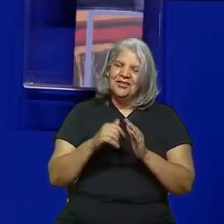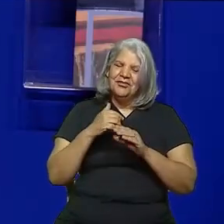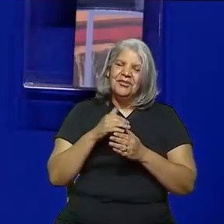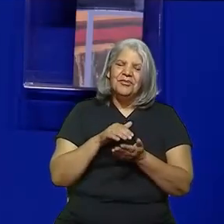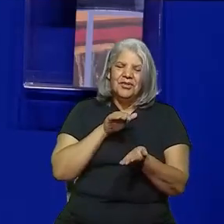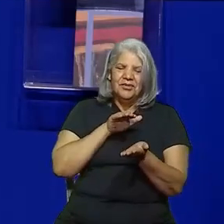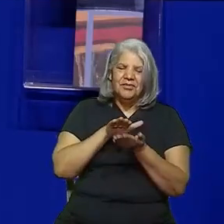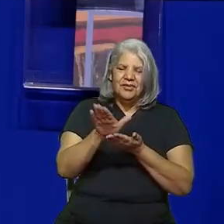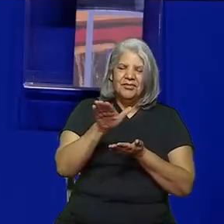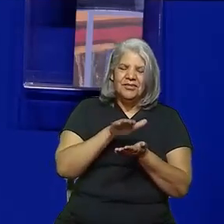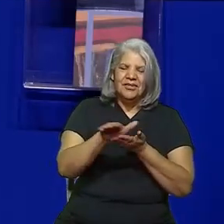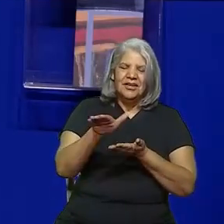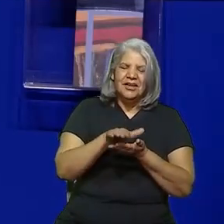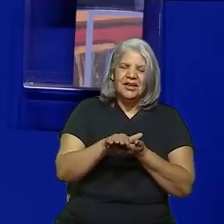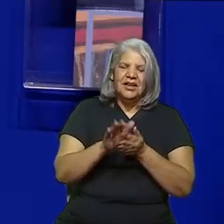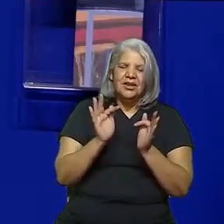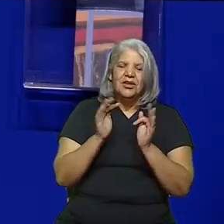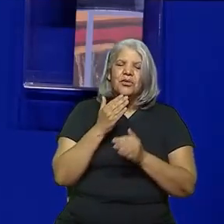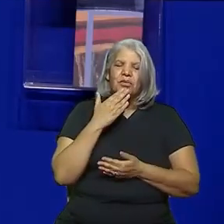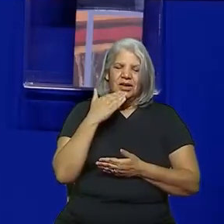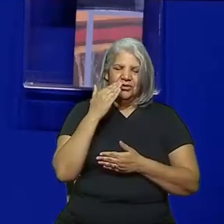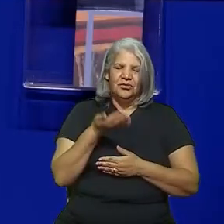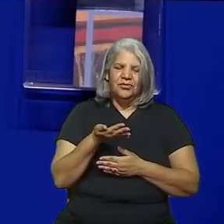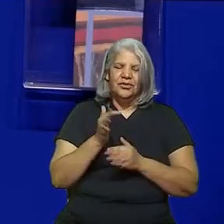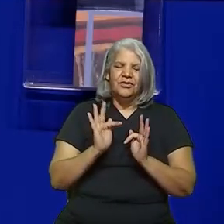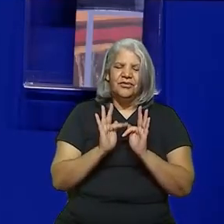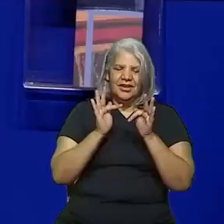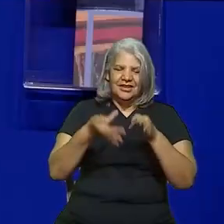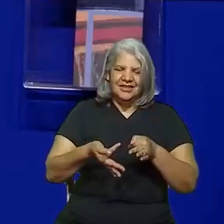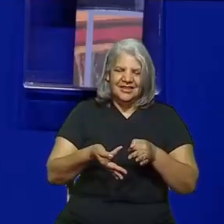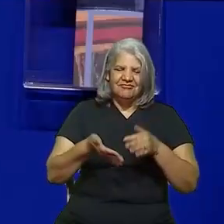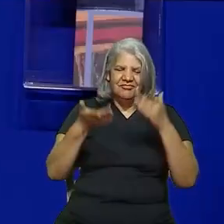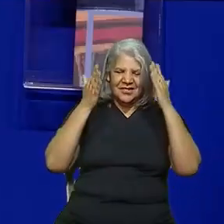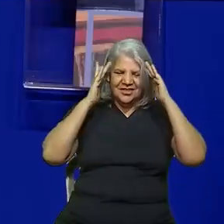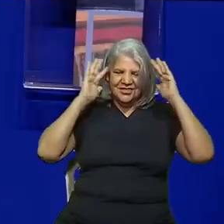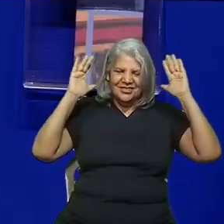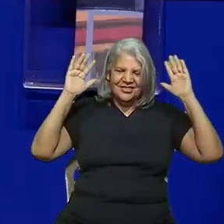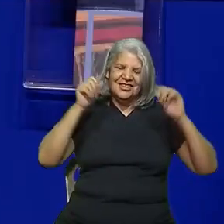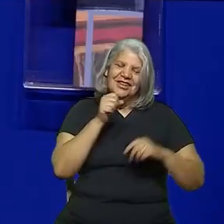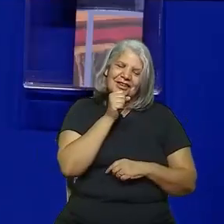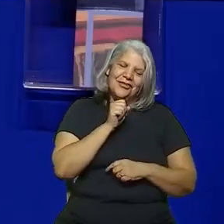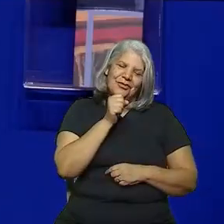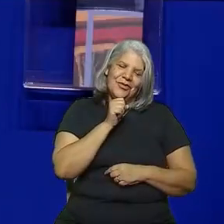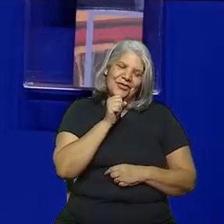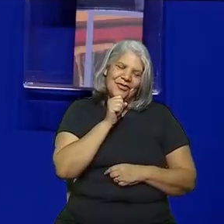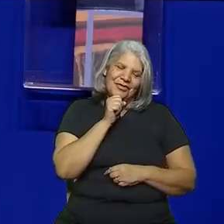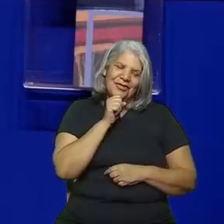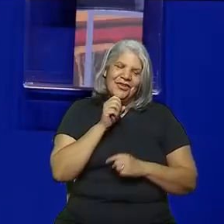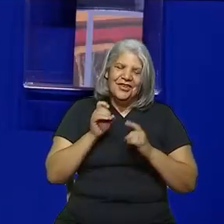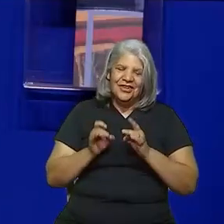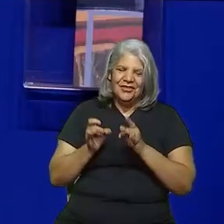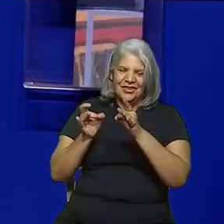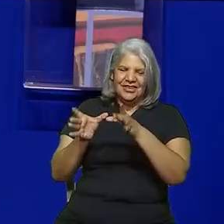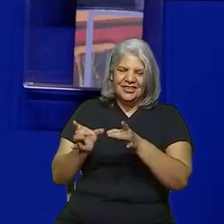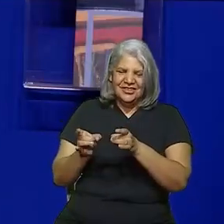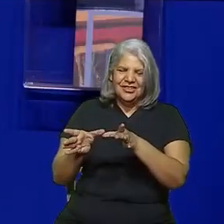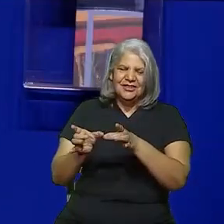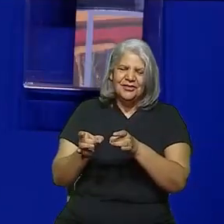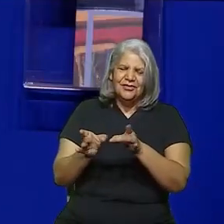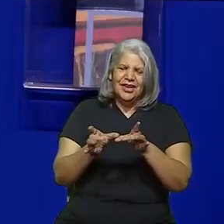que eu terminei, eu sonhei com ele. Esse é um livro que foi muito vendido, e esse ano já tem